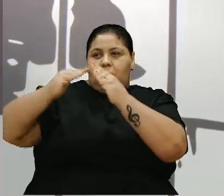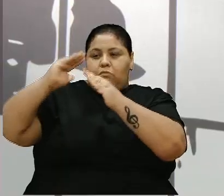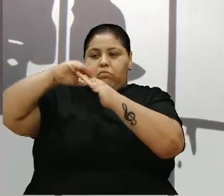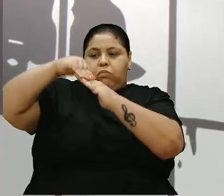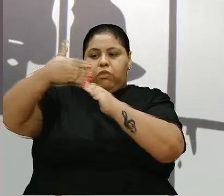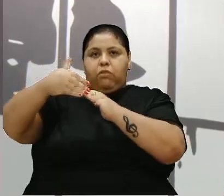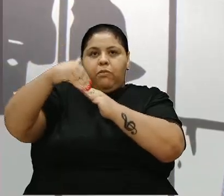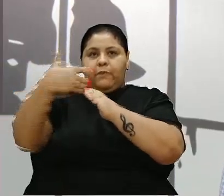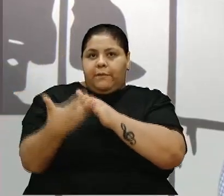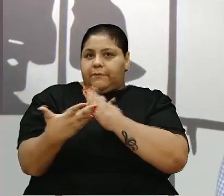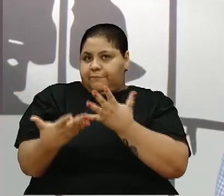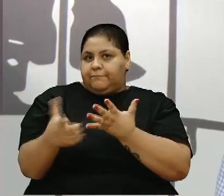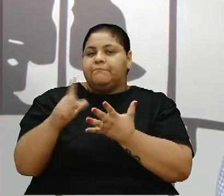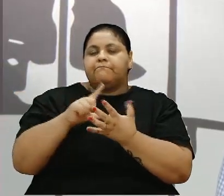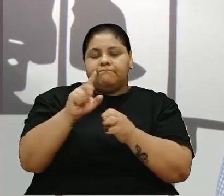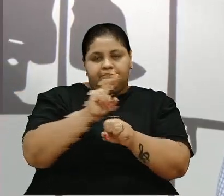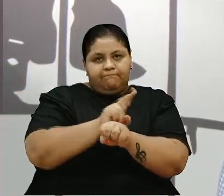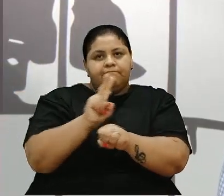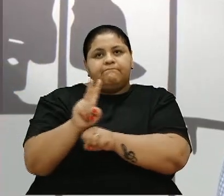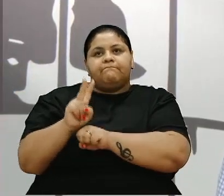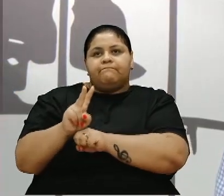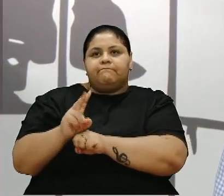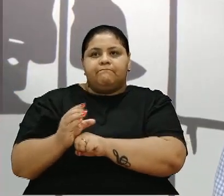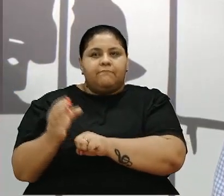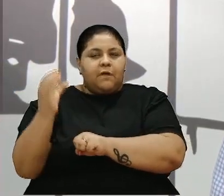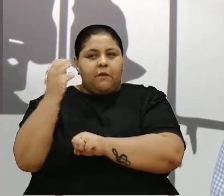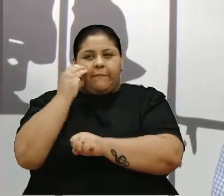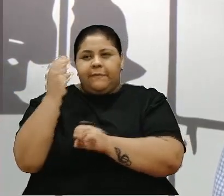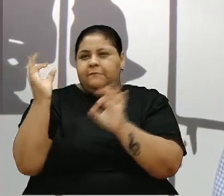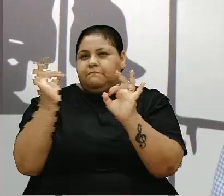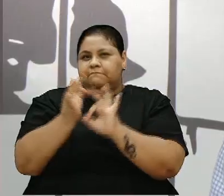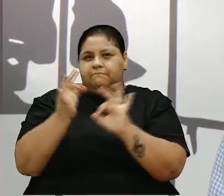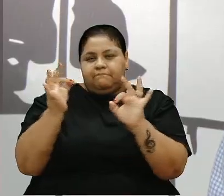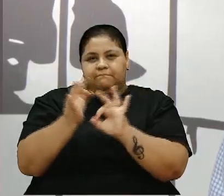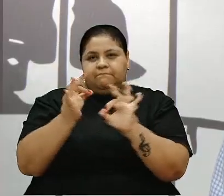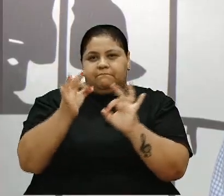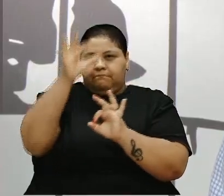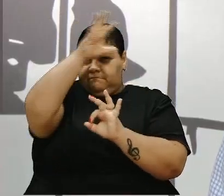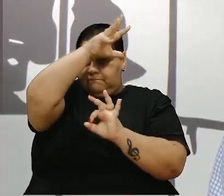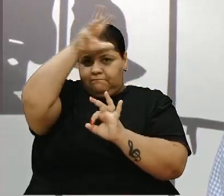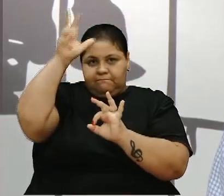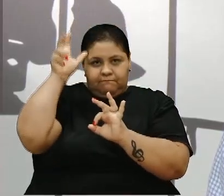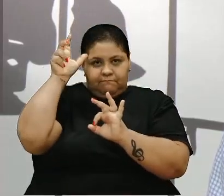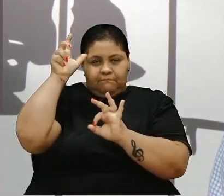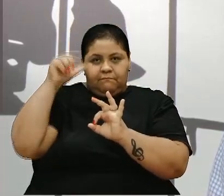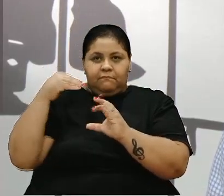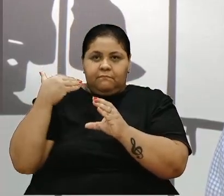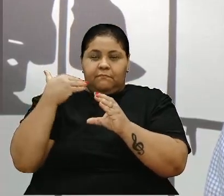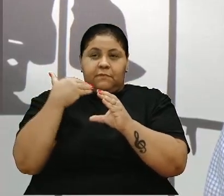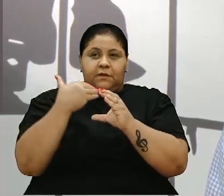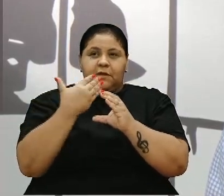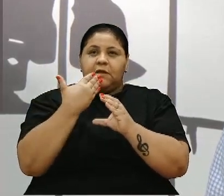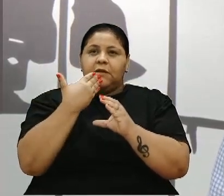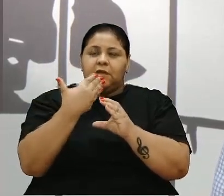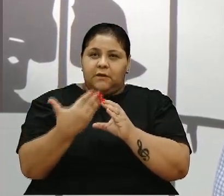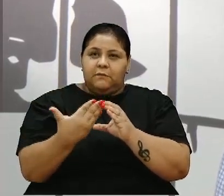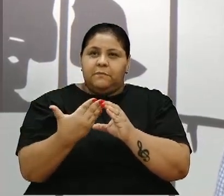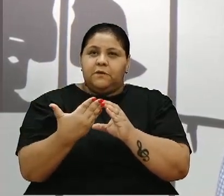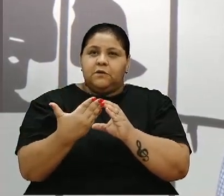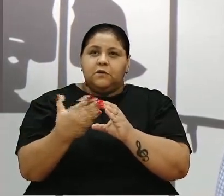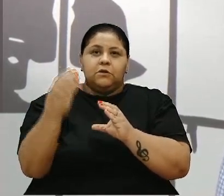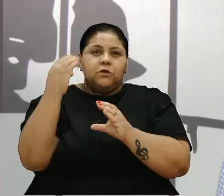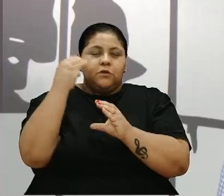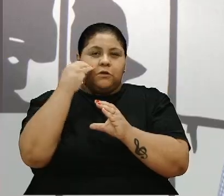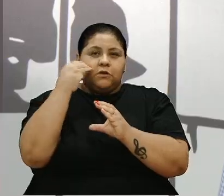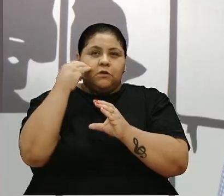né? Então, nós temos que cuidar, é um patrimônio fantástico, né? E o município, como o município que encaminhou o tombamento, o município que é